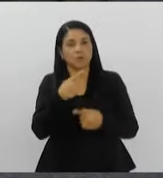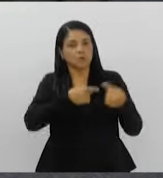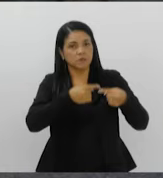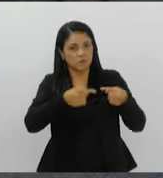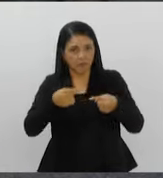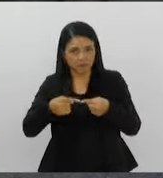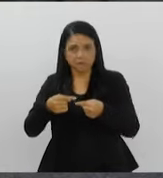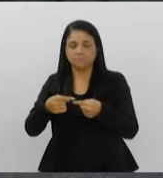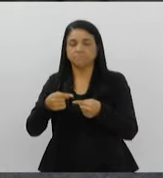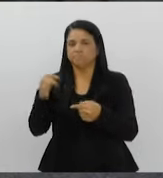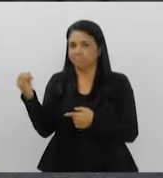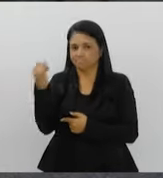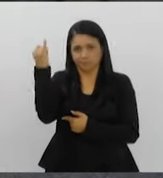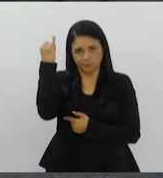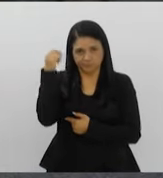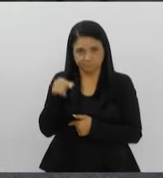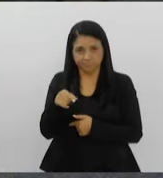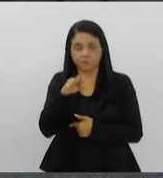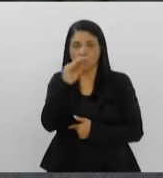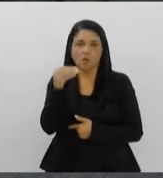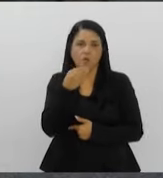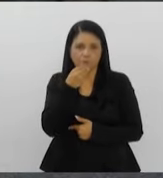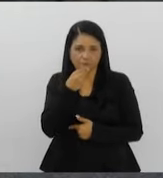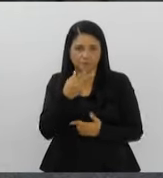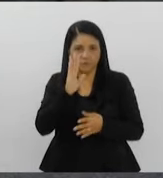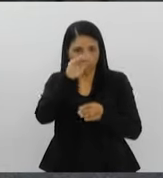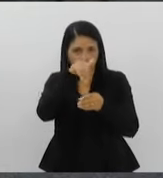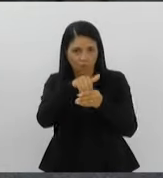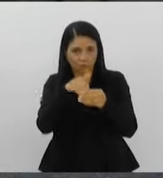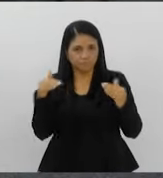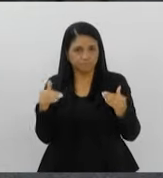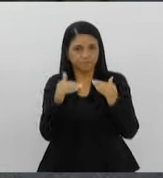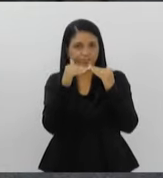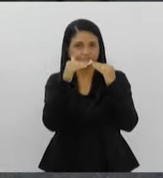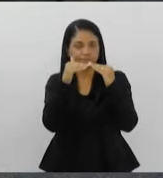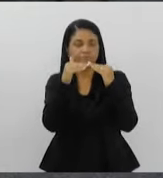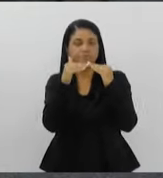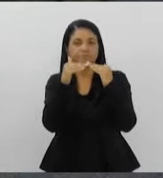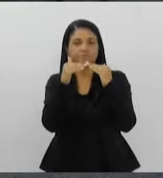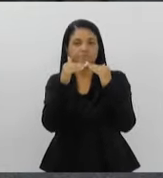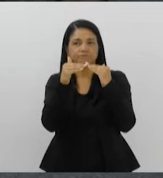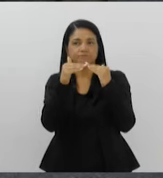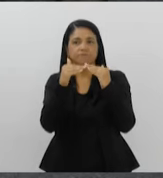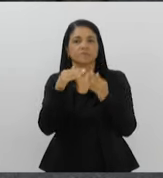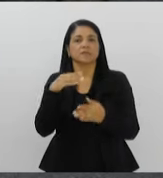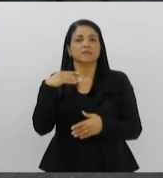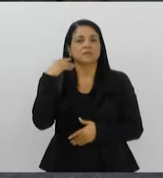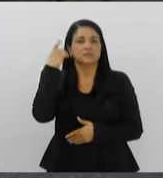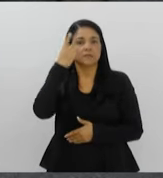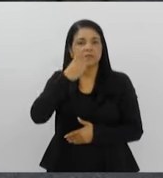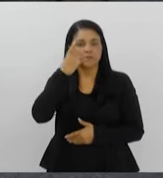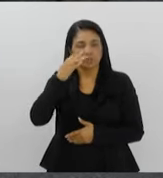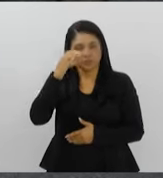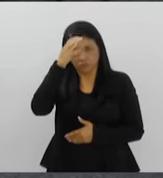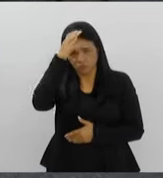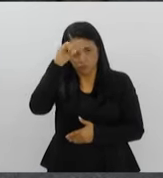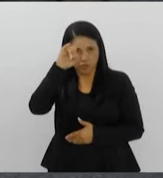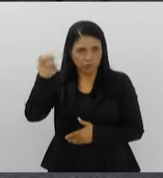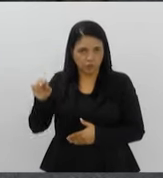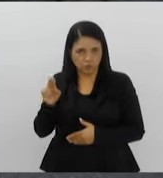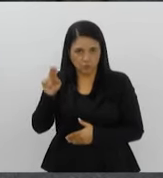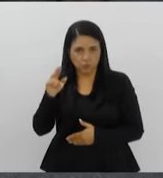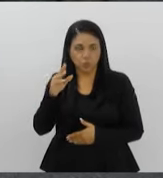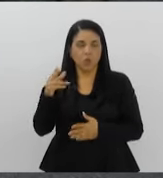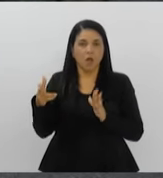central. Por isso, nós, obviamente, votamos favorável para que a deputada Tia Ju assumisse